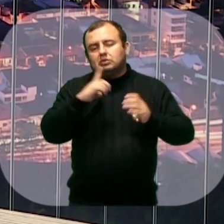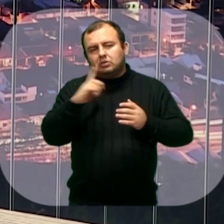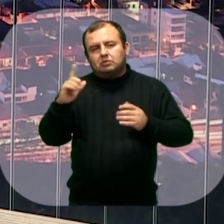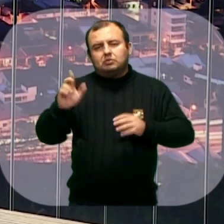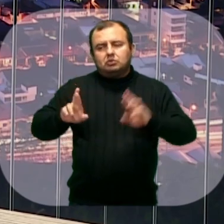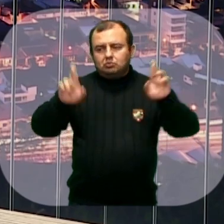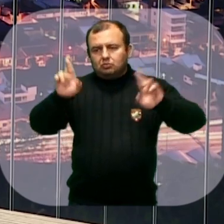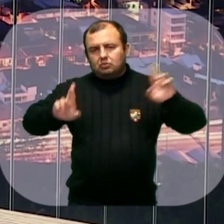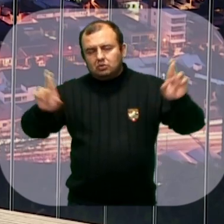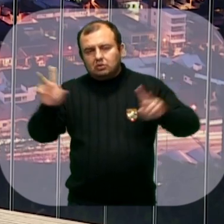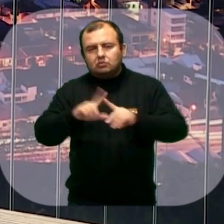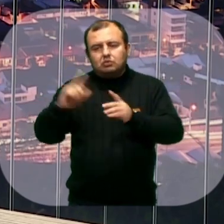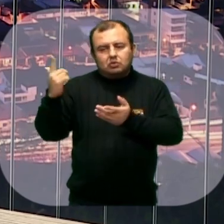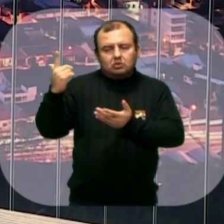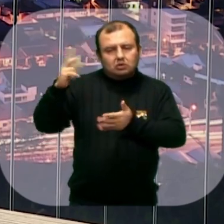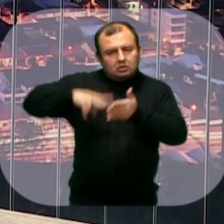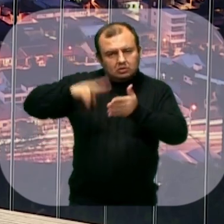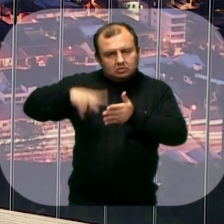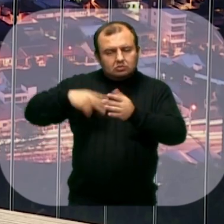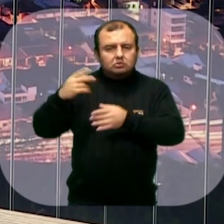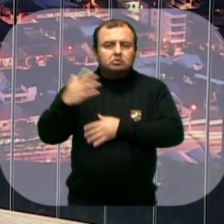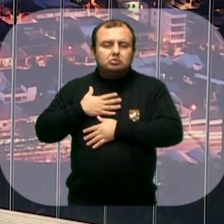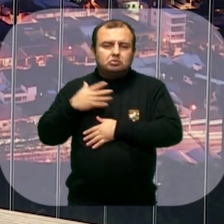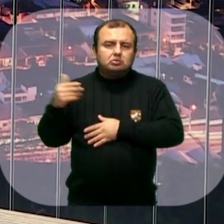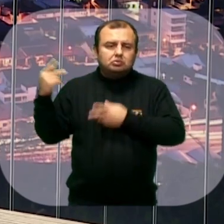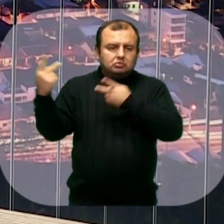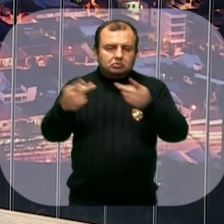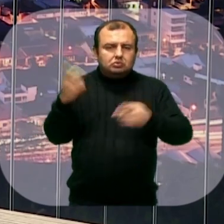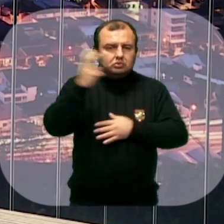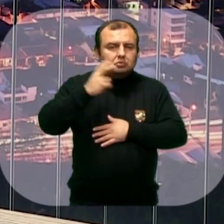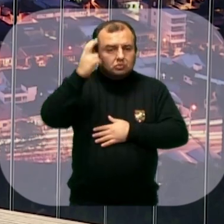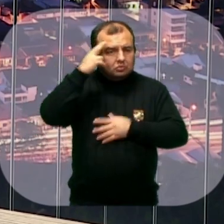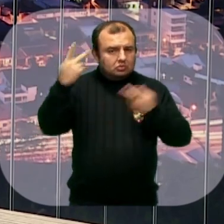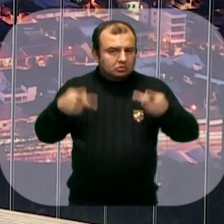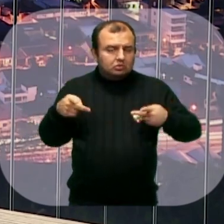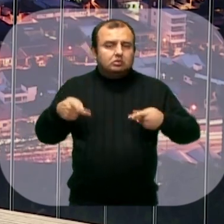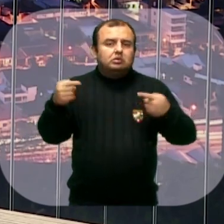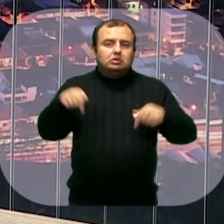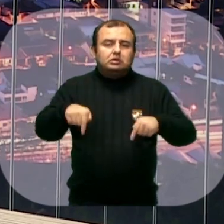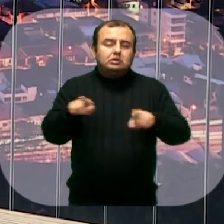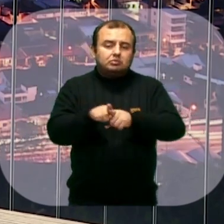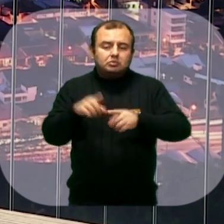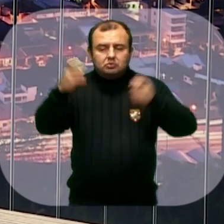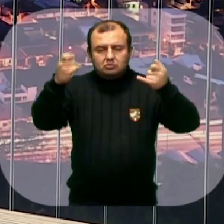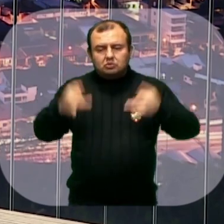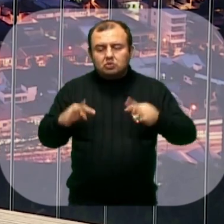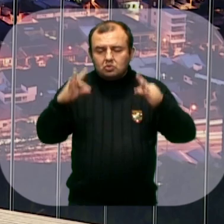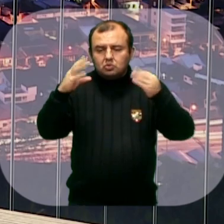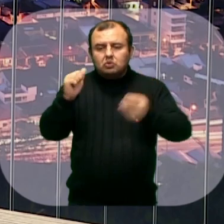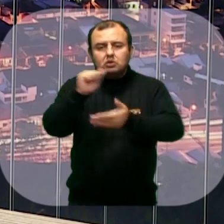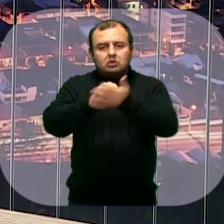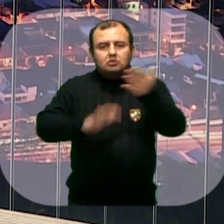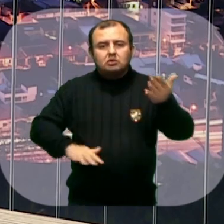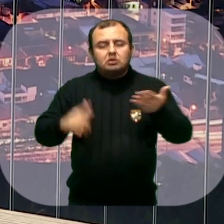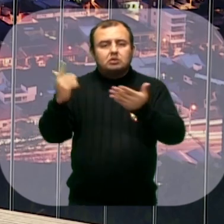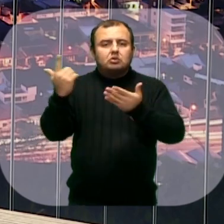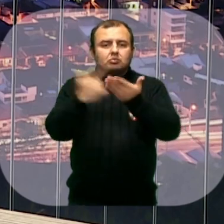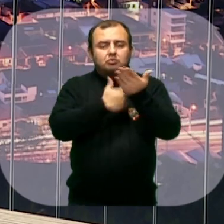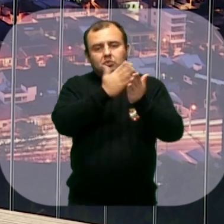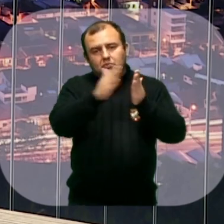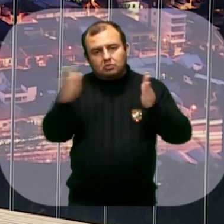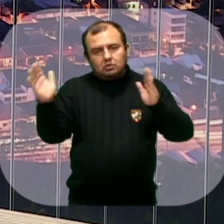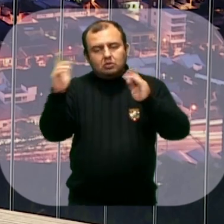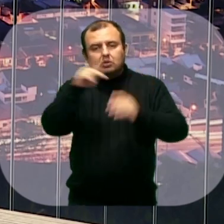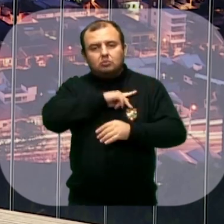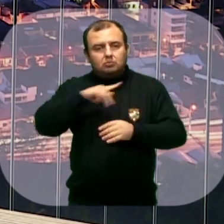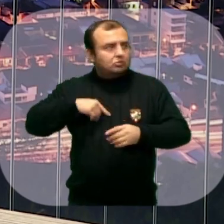e ex-colaboradores e representantes da cultura local. E para falar sobre todas as atividades da Biblioteca Pública Municipal,